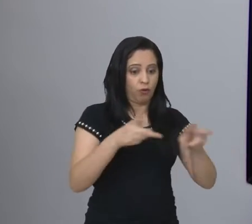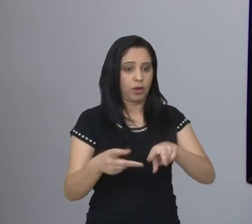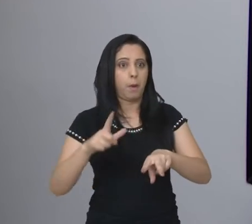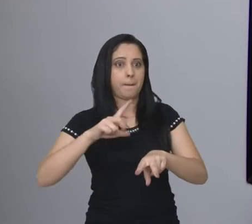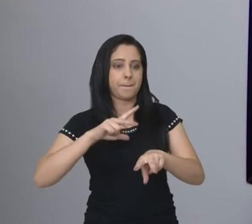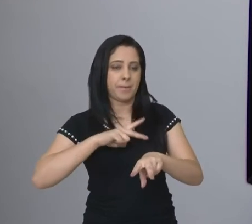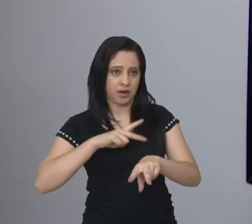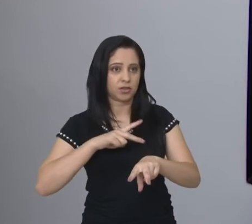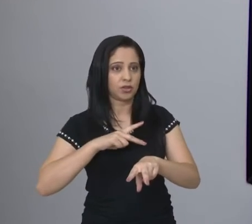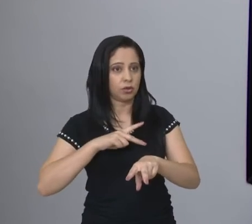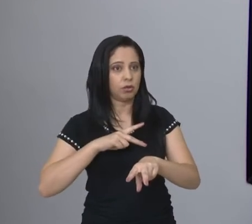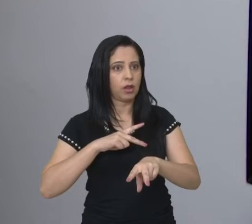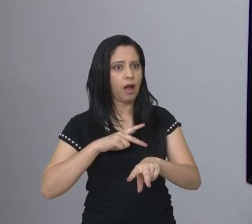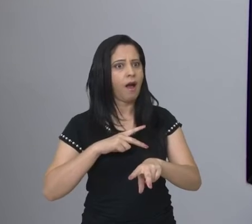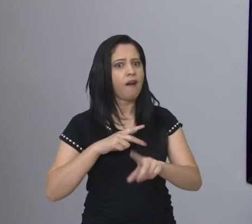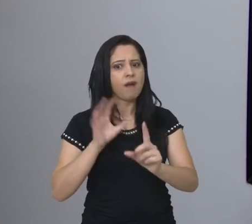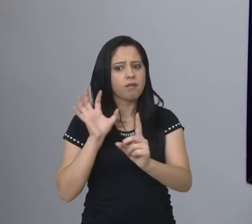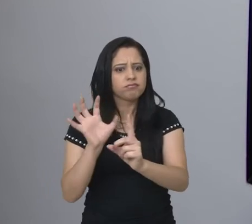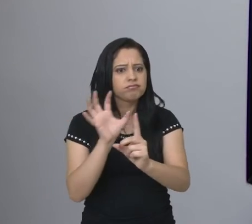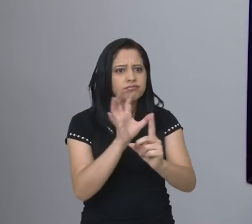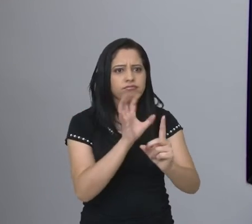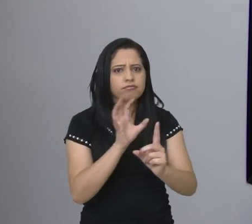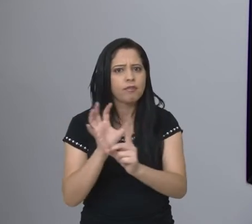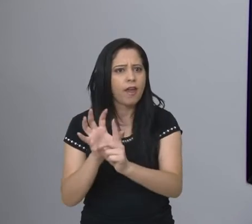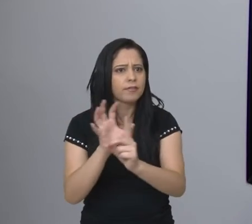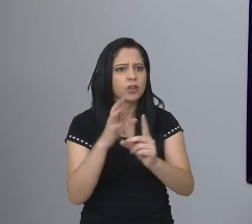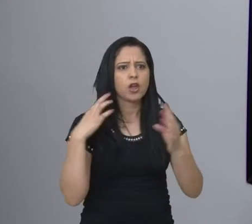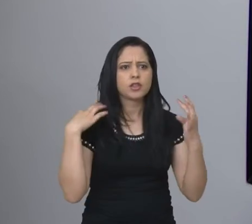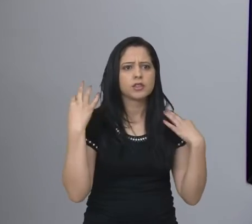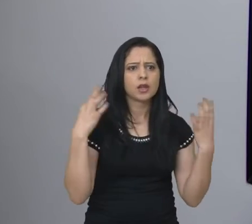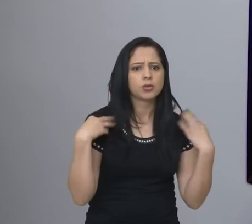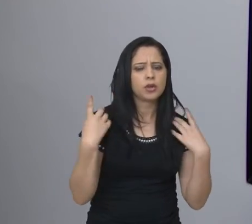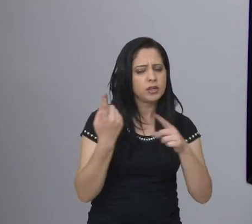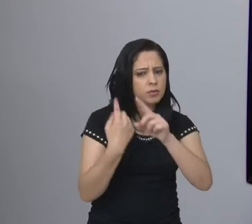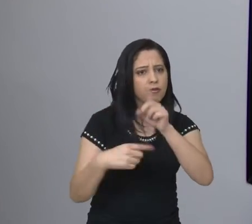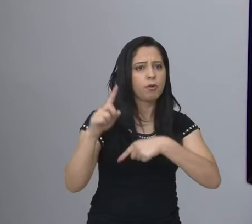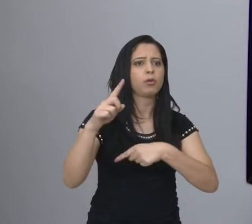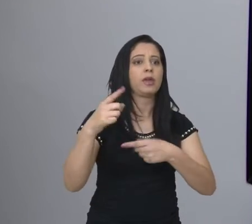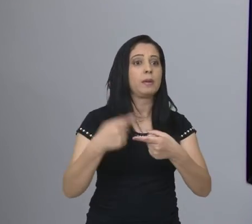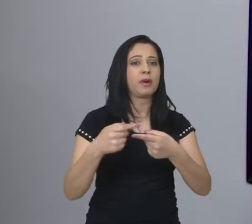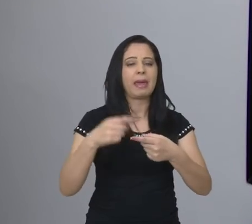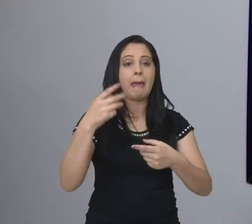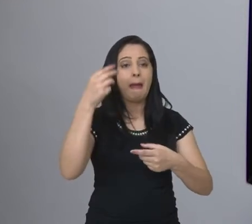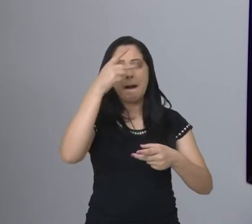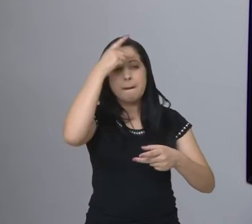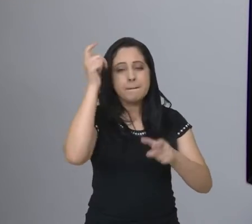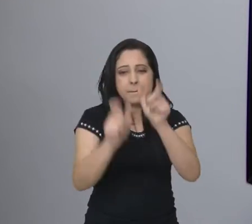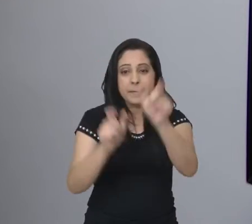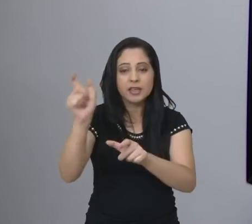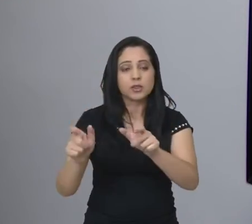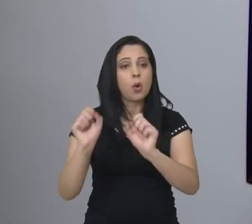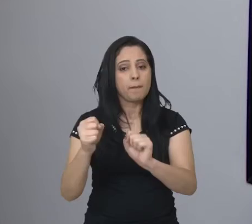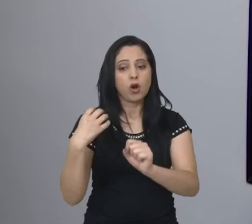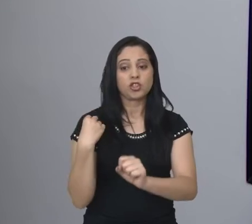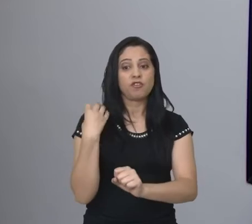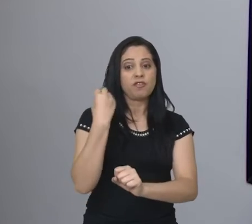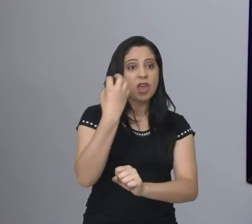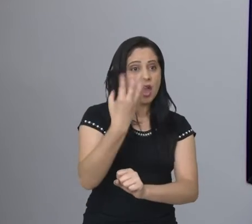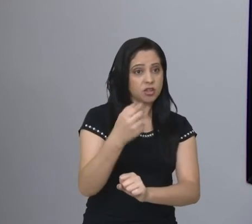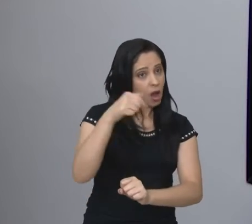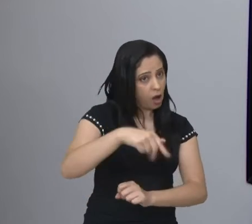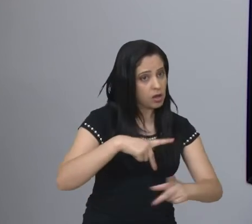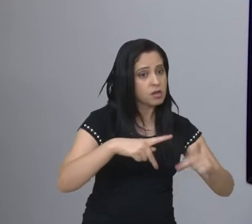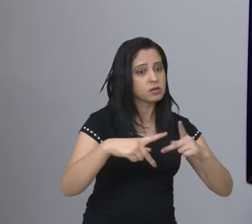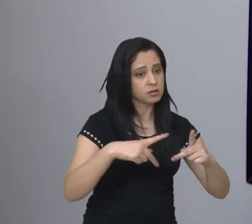agora a privatização dele, poderá influenciar muito na questão do turismo, trazendo aí